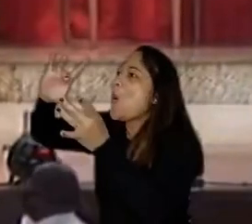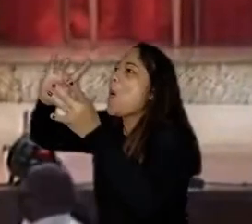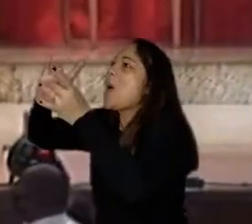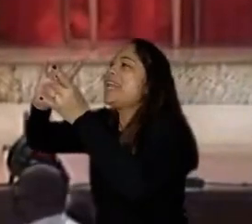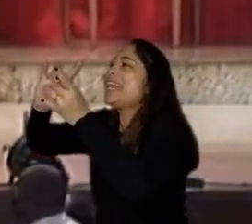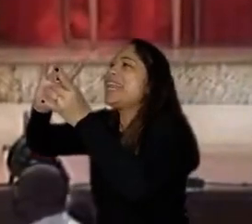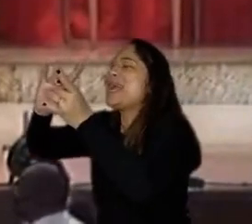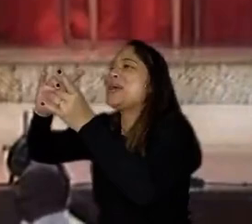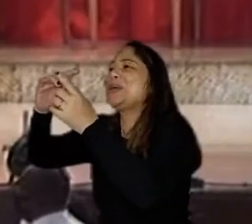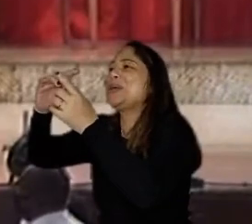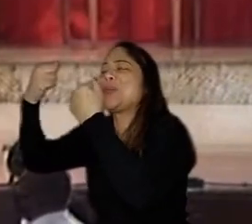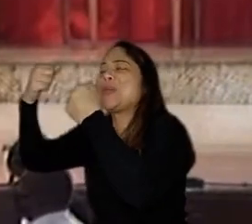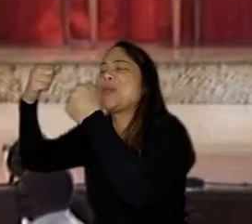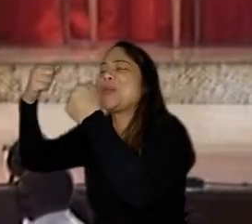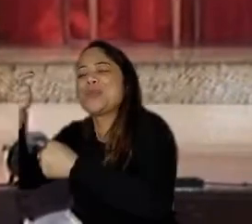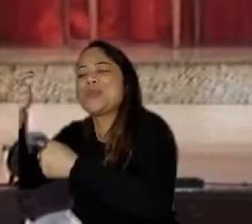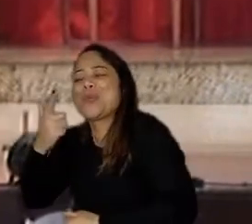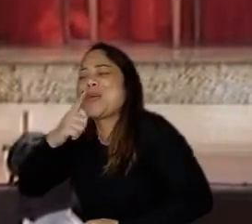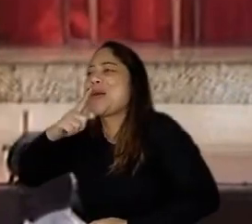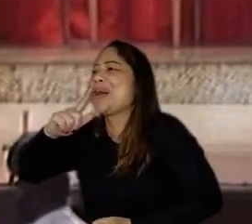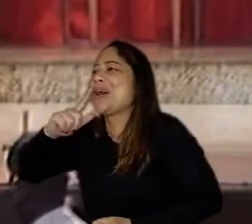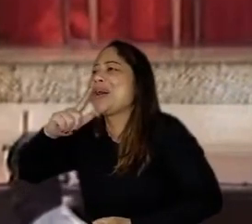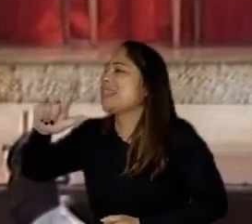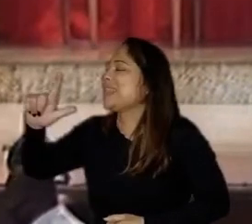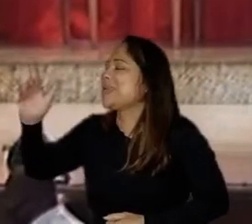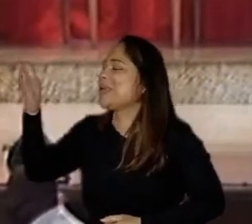tua voz.